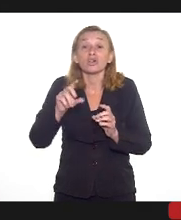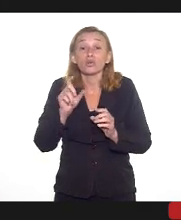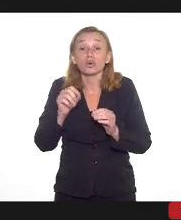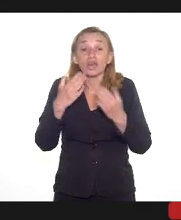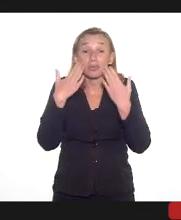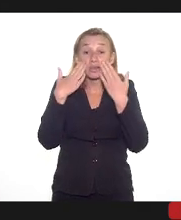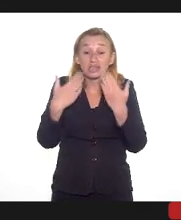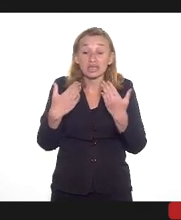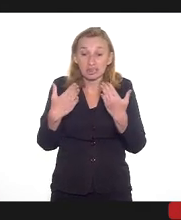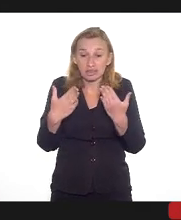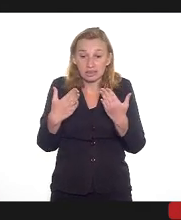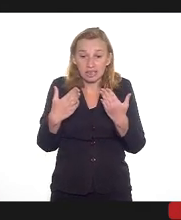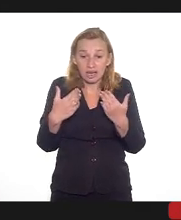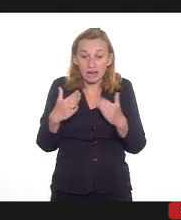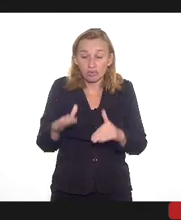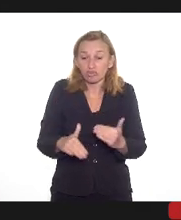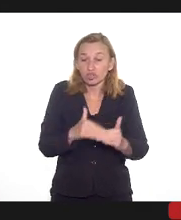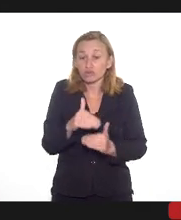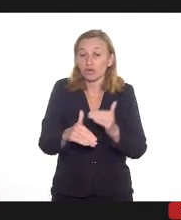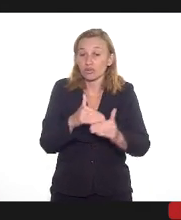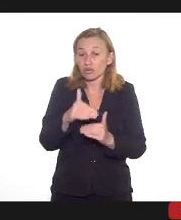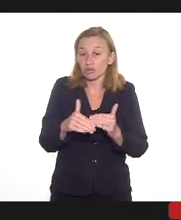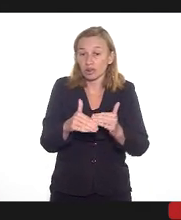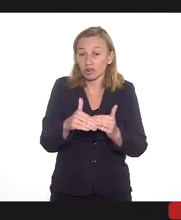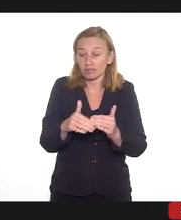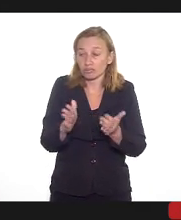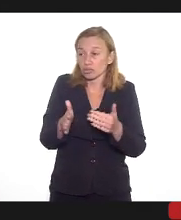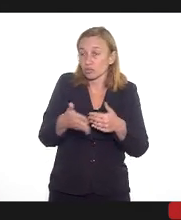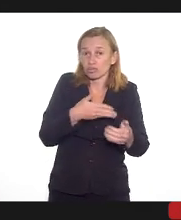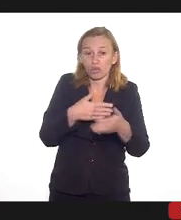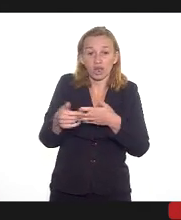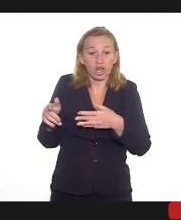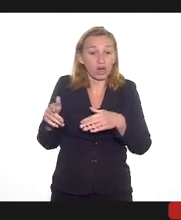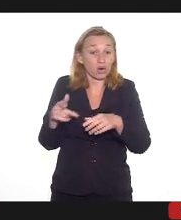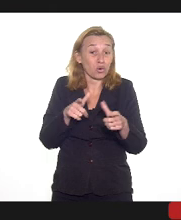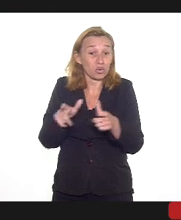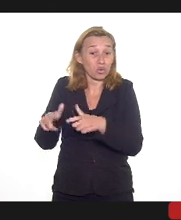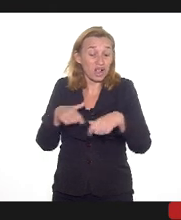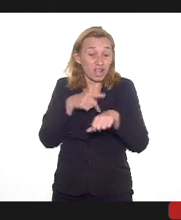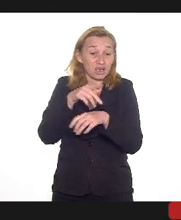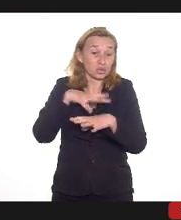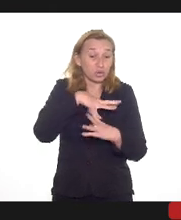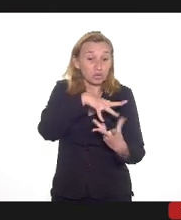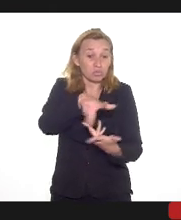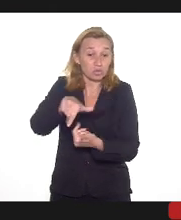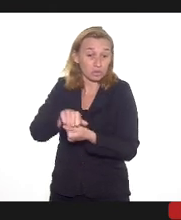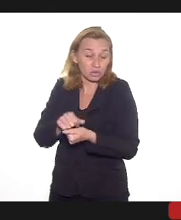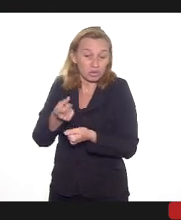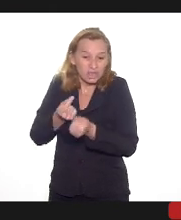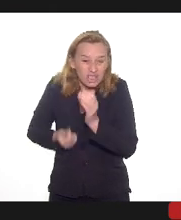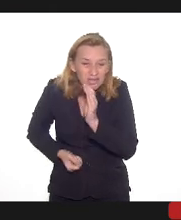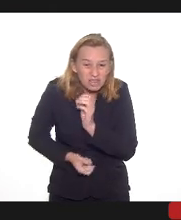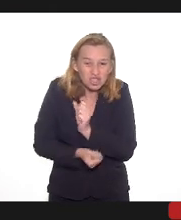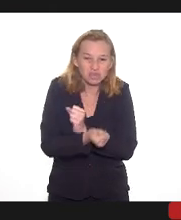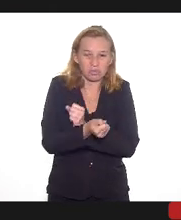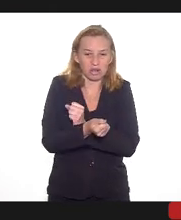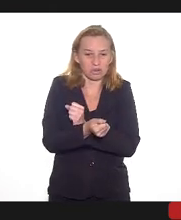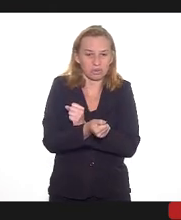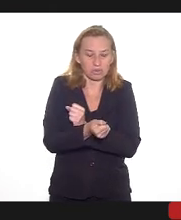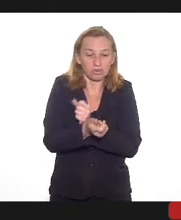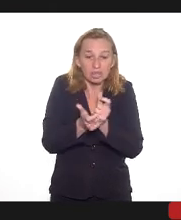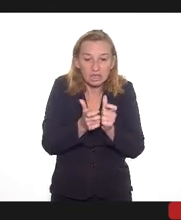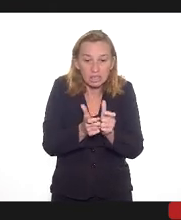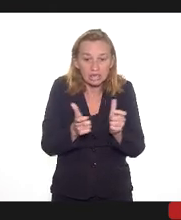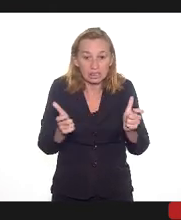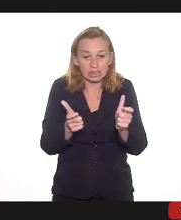forma alternativa de desenvolvimento em qualquer lugar do mundo, que não tenha sido através de um investimento pesado,